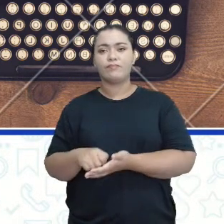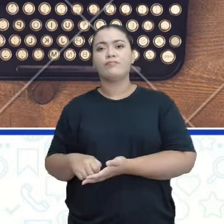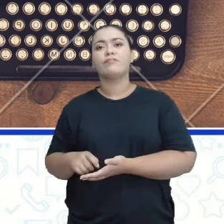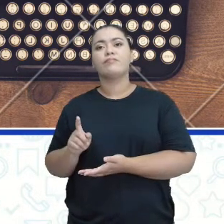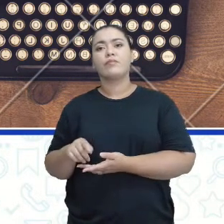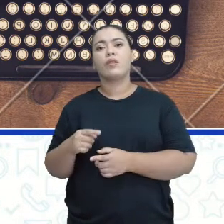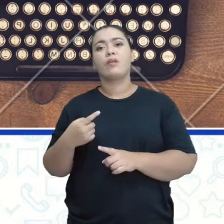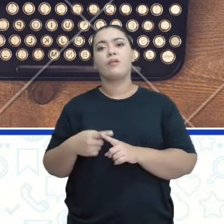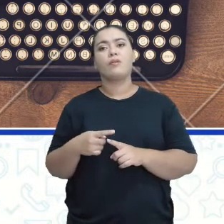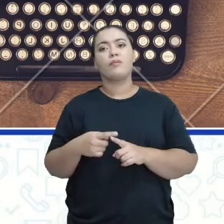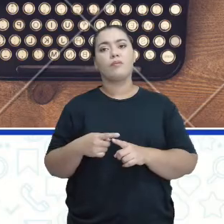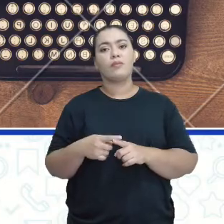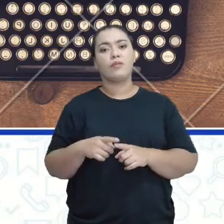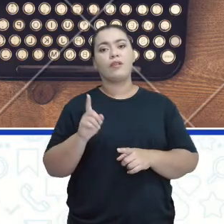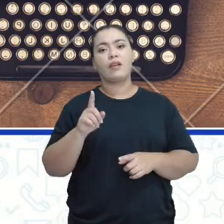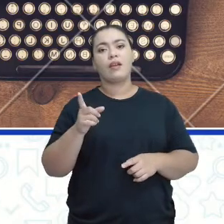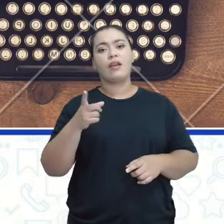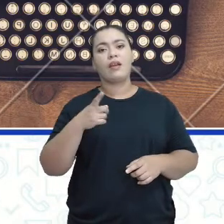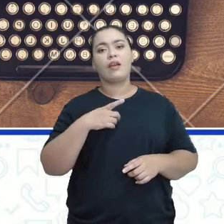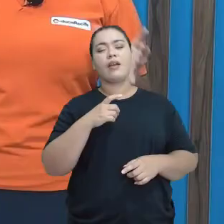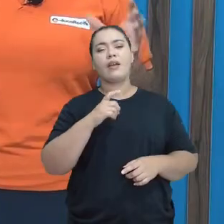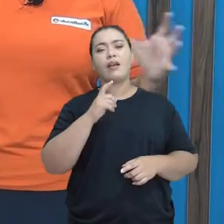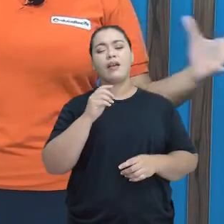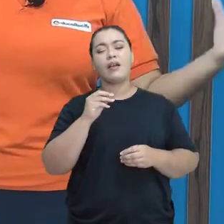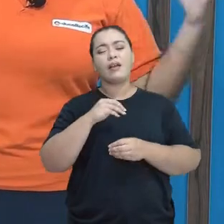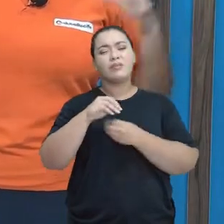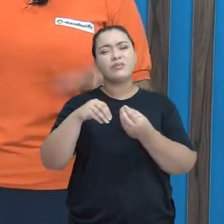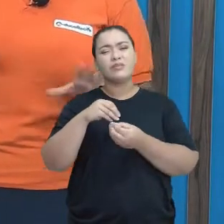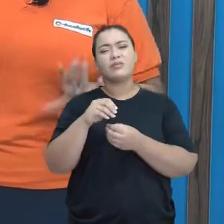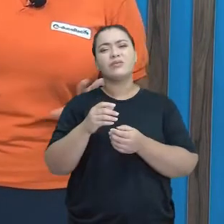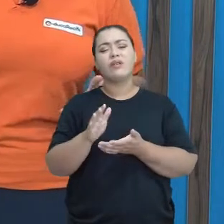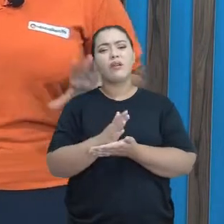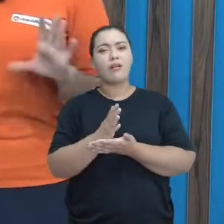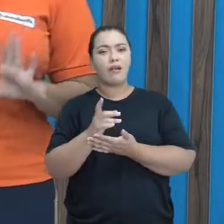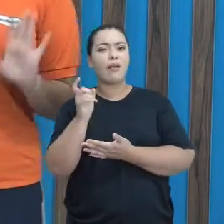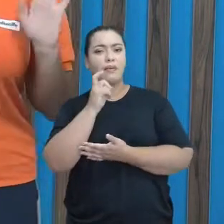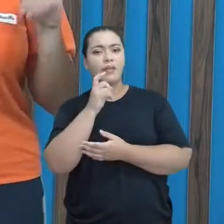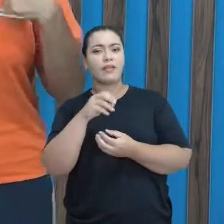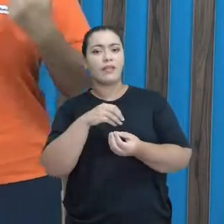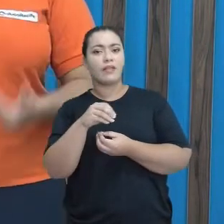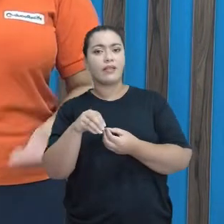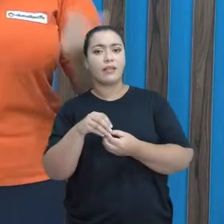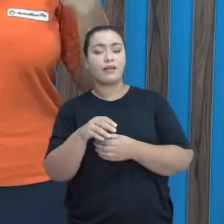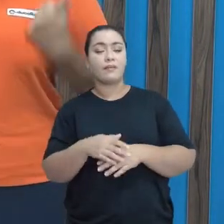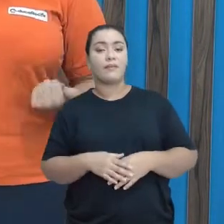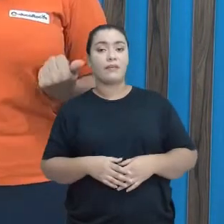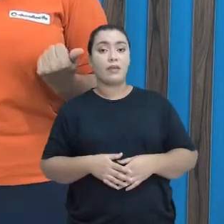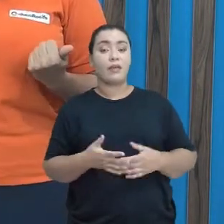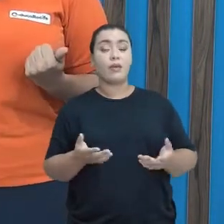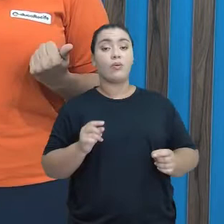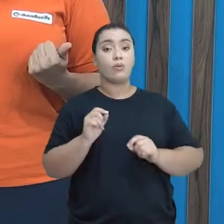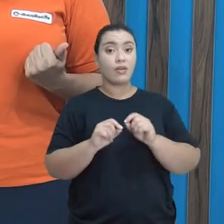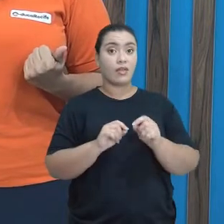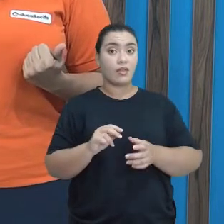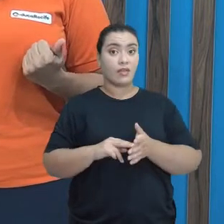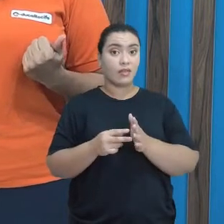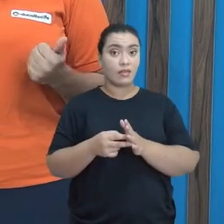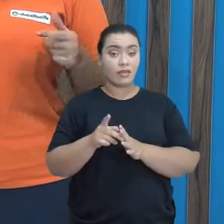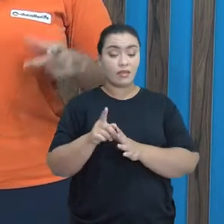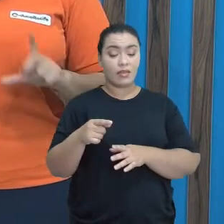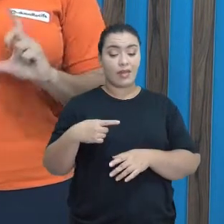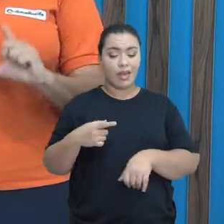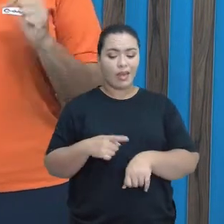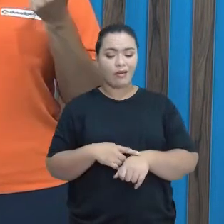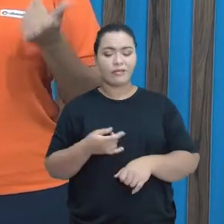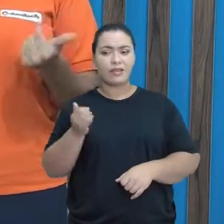que o ficcional se estabelece. O que isso quer dizer é que no momento que a gente se coloca para narrar lembranças,